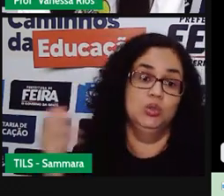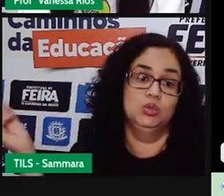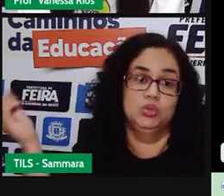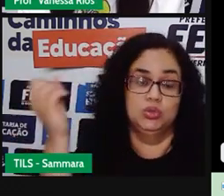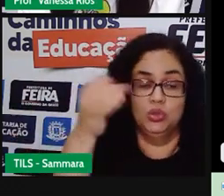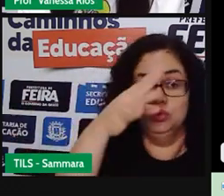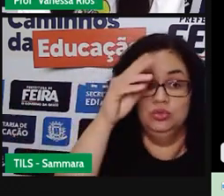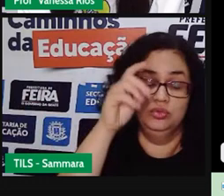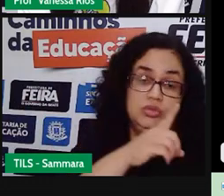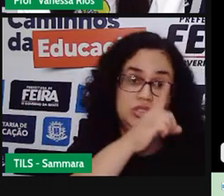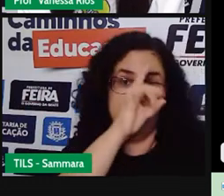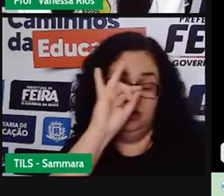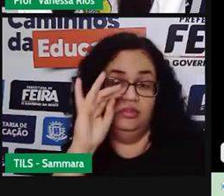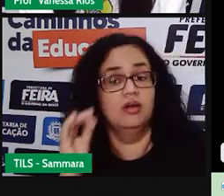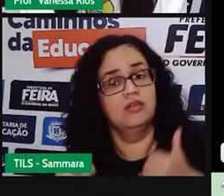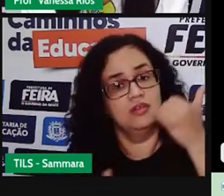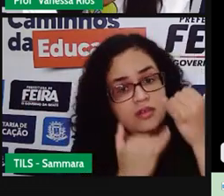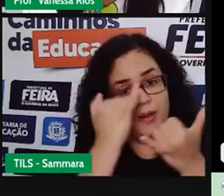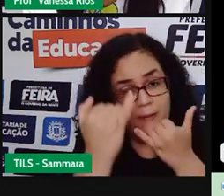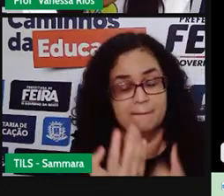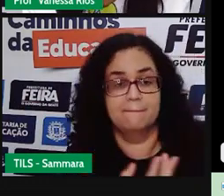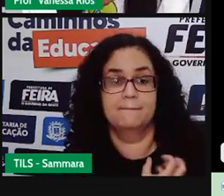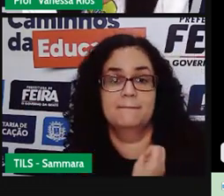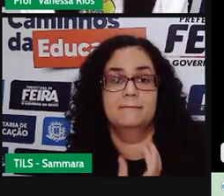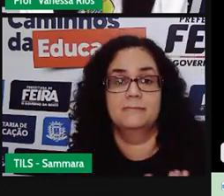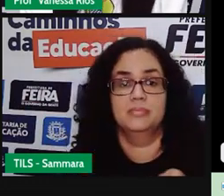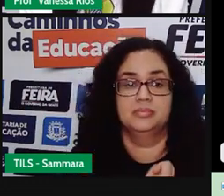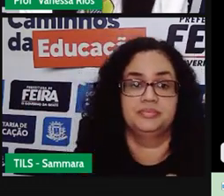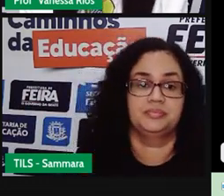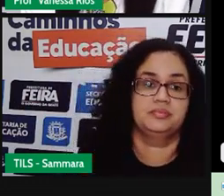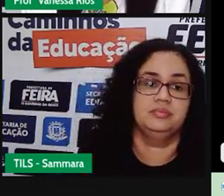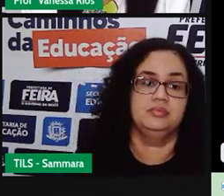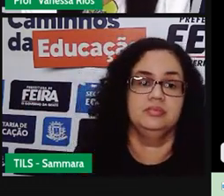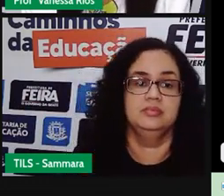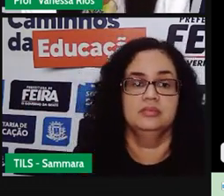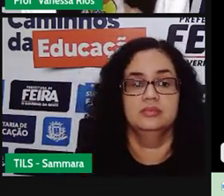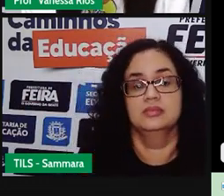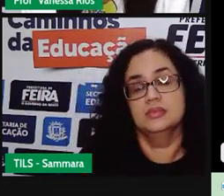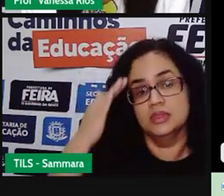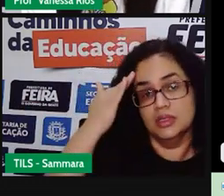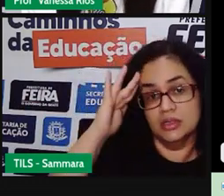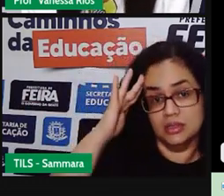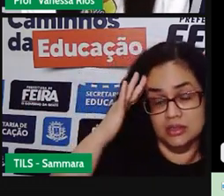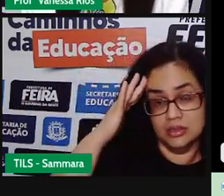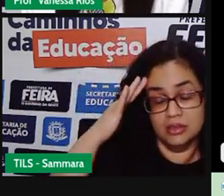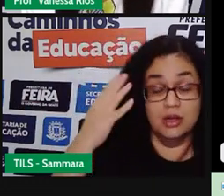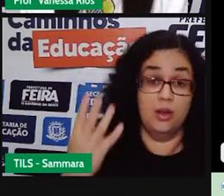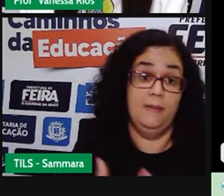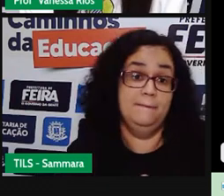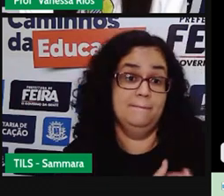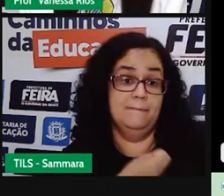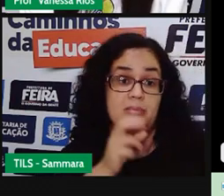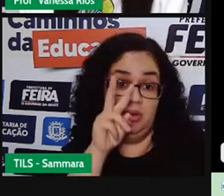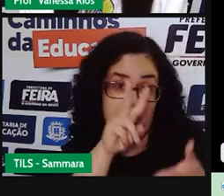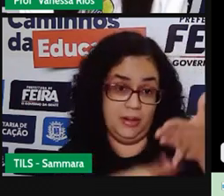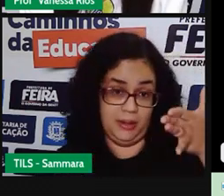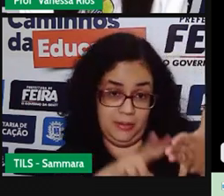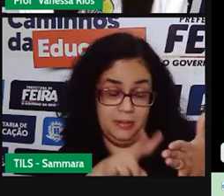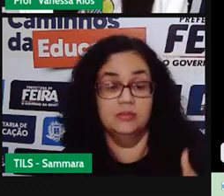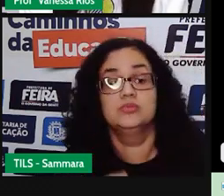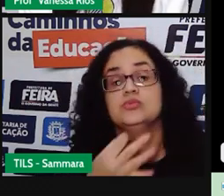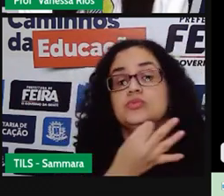foi a compreensão desse poema quando a Pro lê desta forma? A Pro agora vai fazer a leitura, né? Com a entonação.